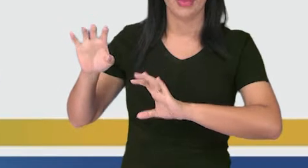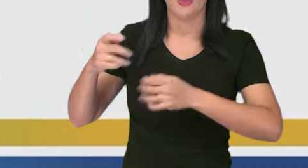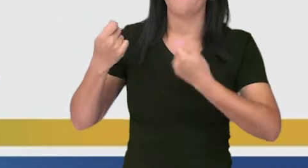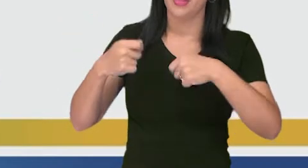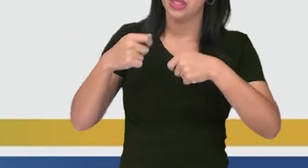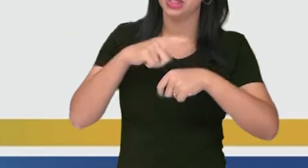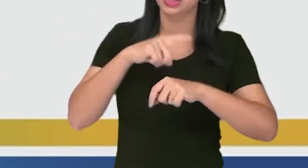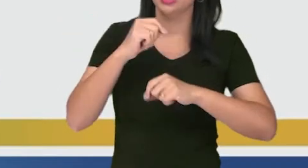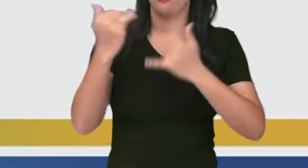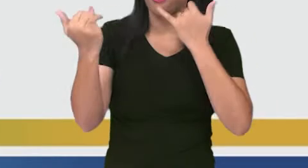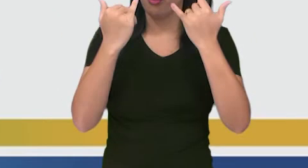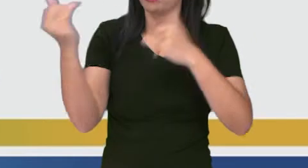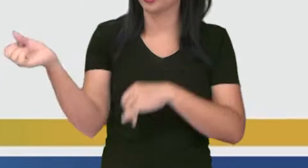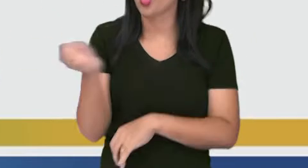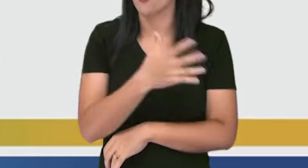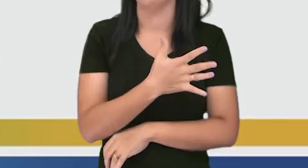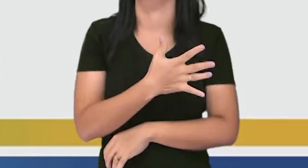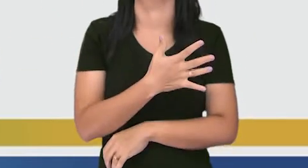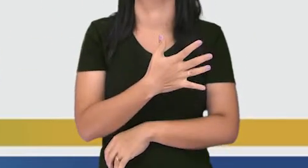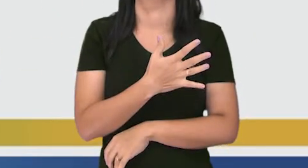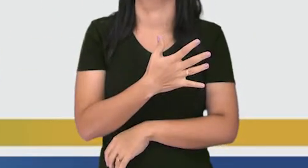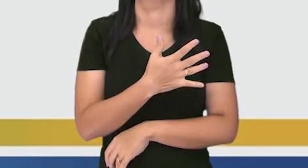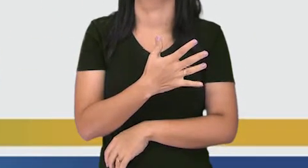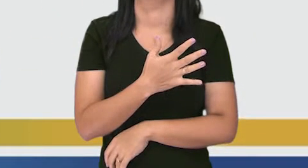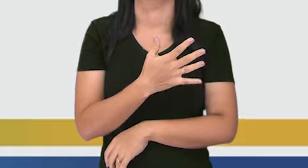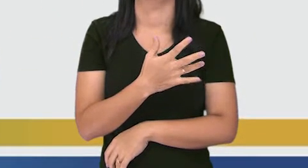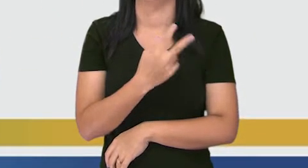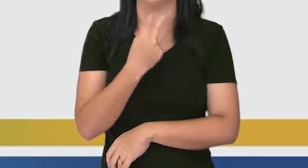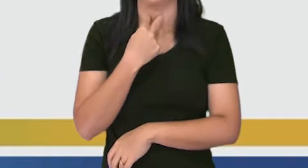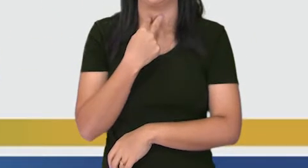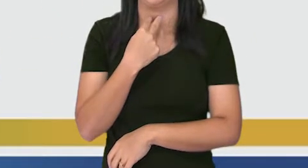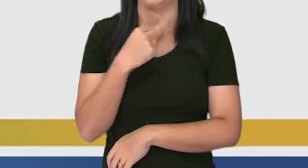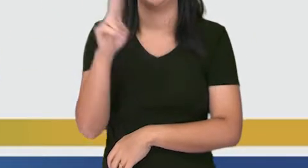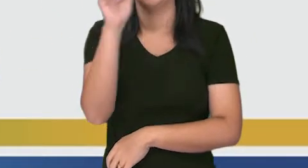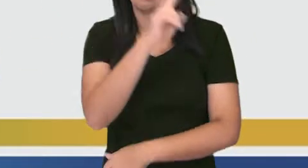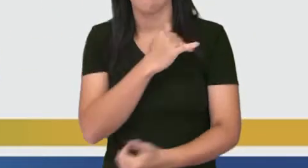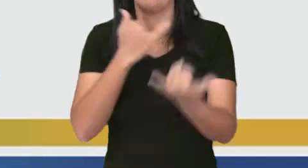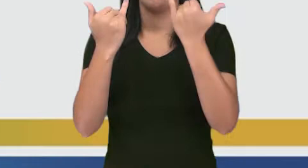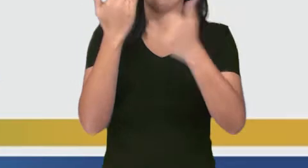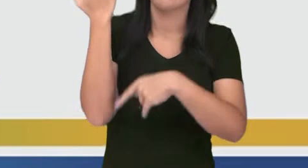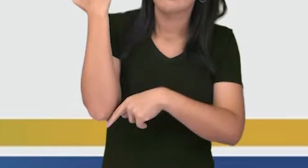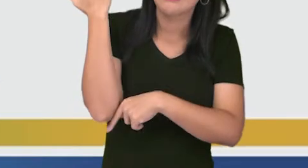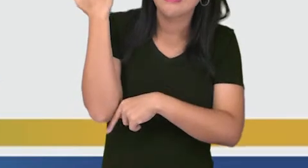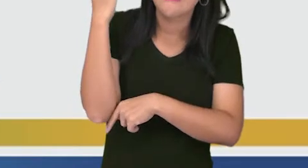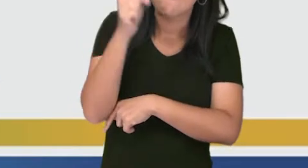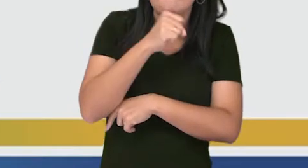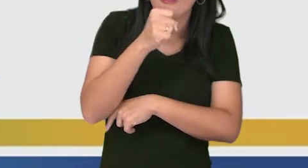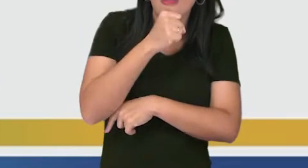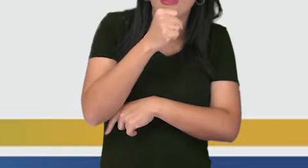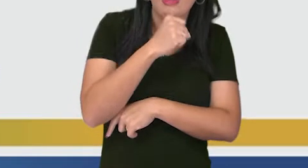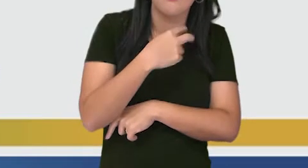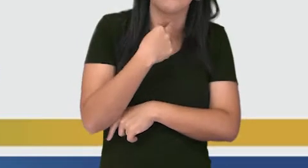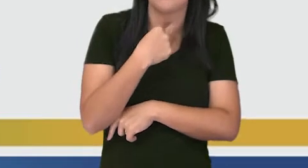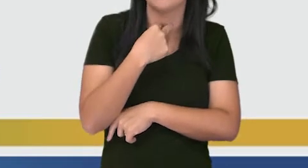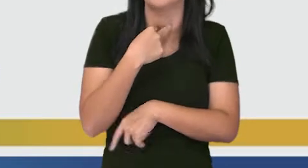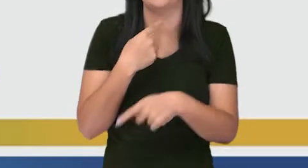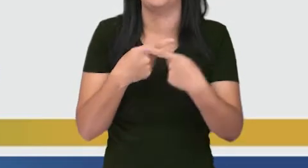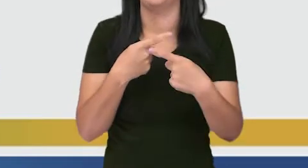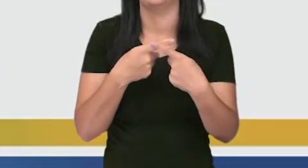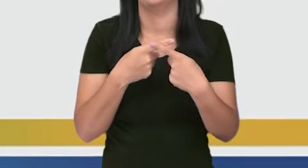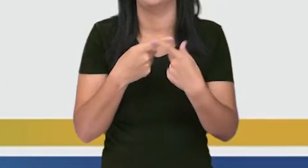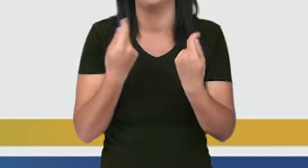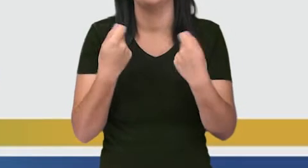tem que ter os dados recentes nada de trabalhar com dados passado porque